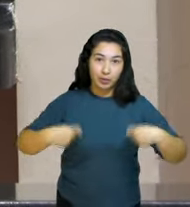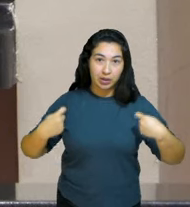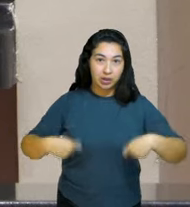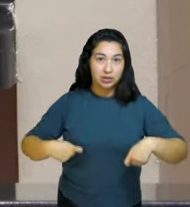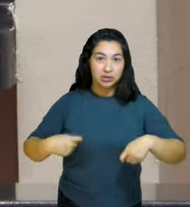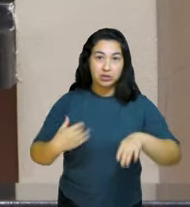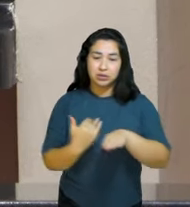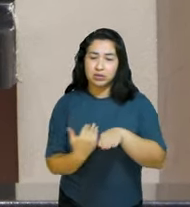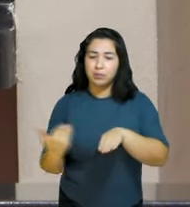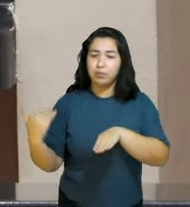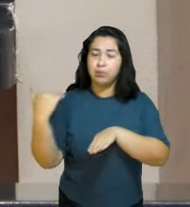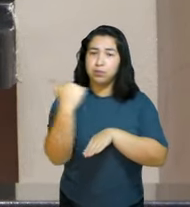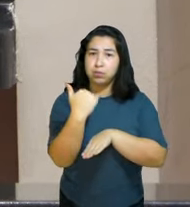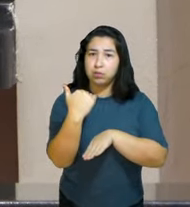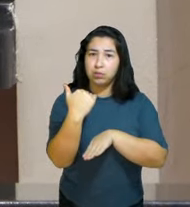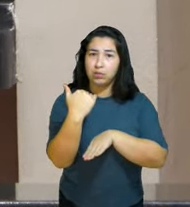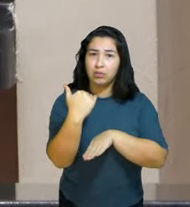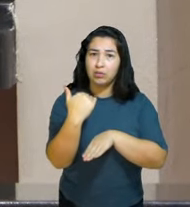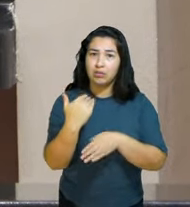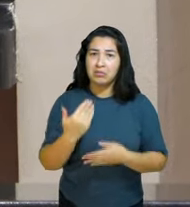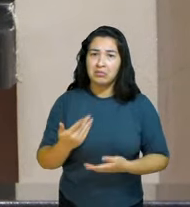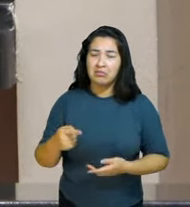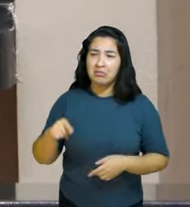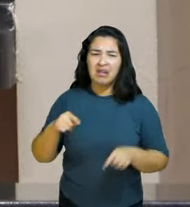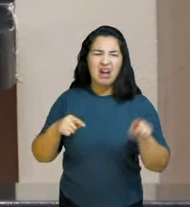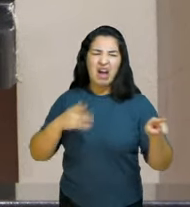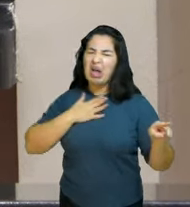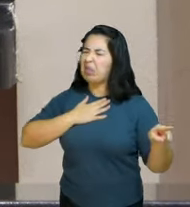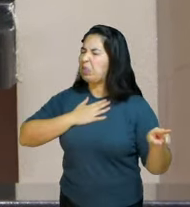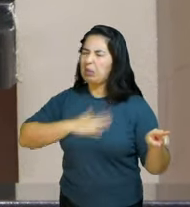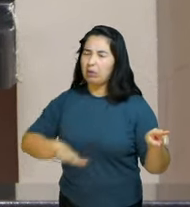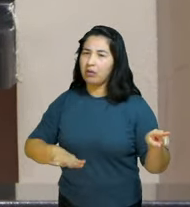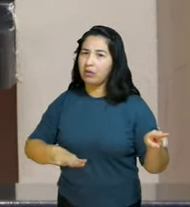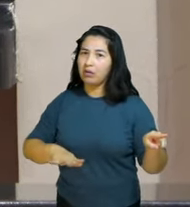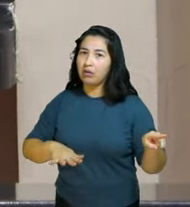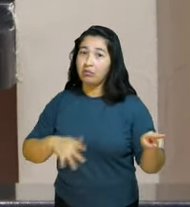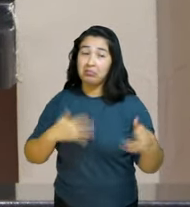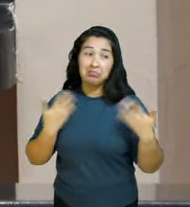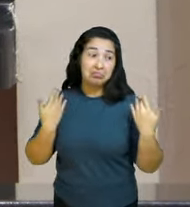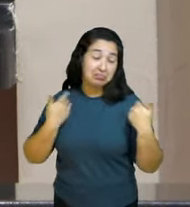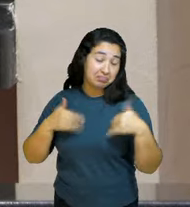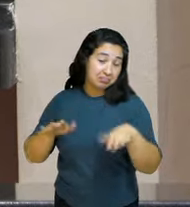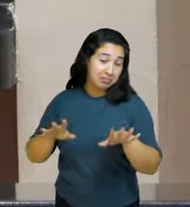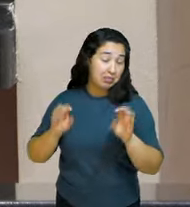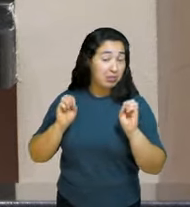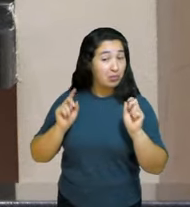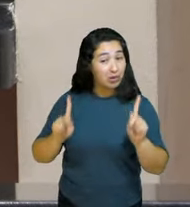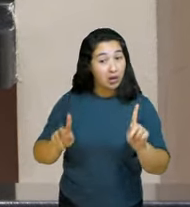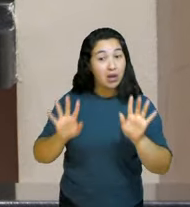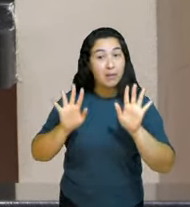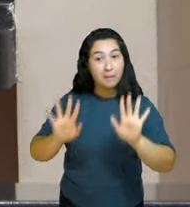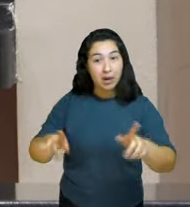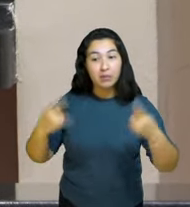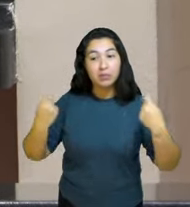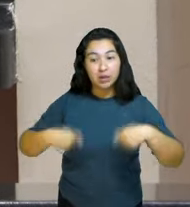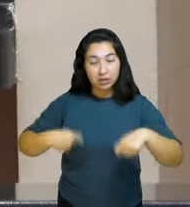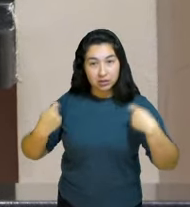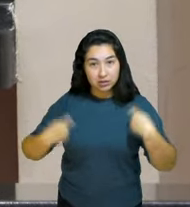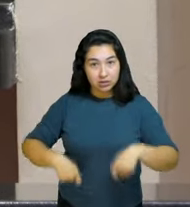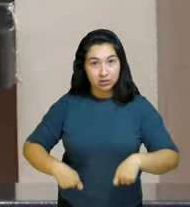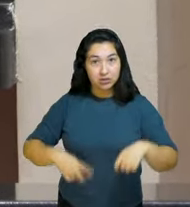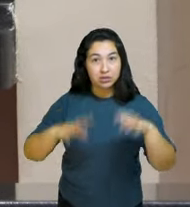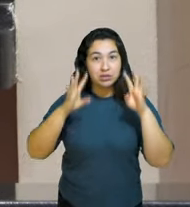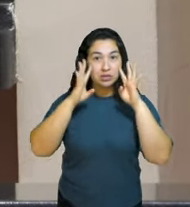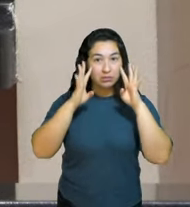interesses privados. Eu não gosto de mim, tudo bem. Mas eu tenho certeza que todos aqui